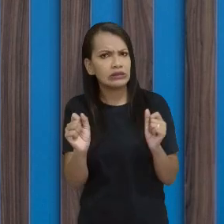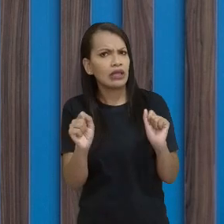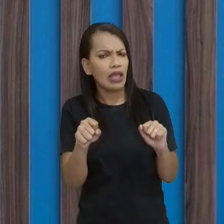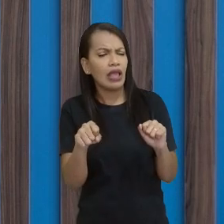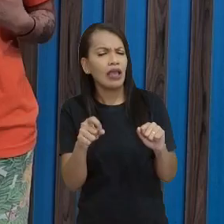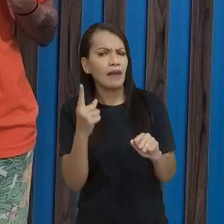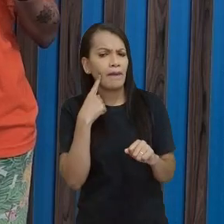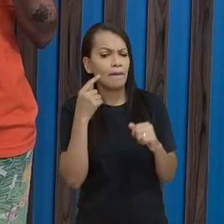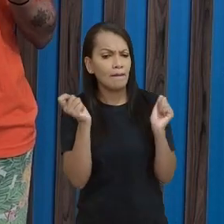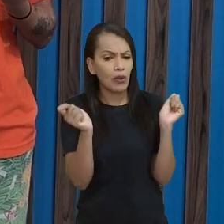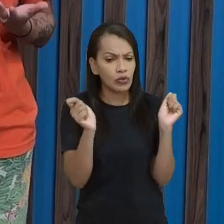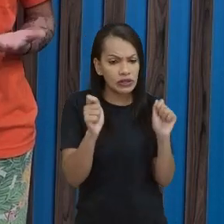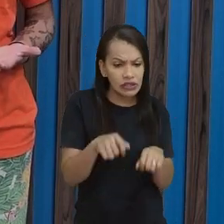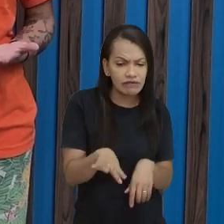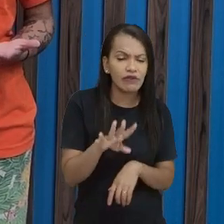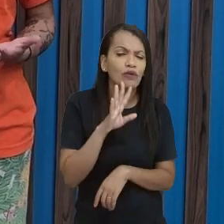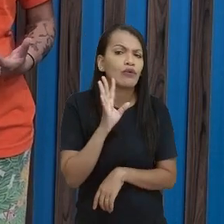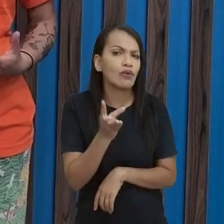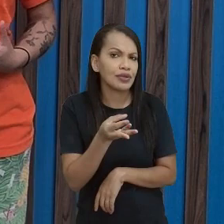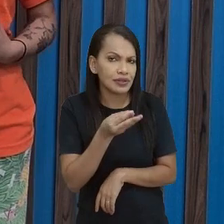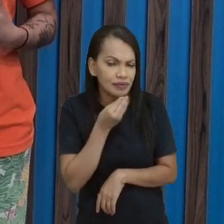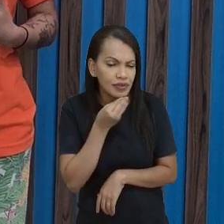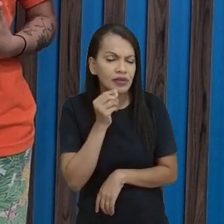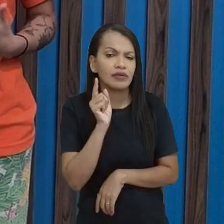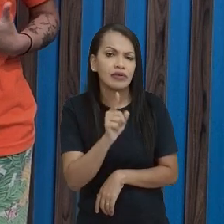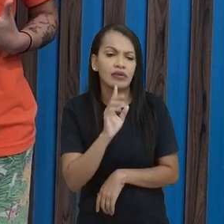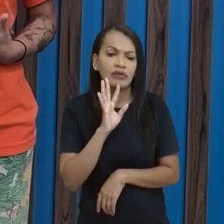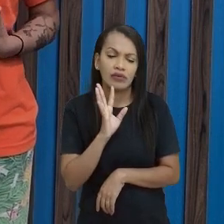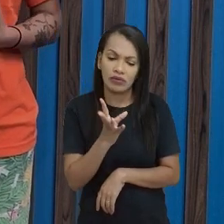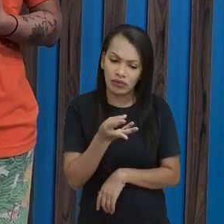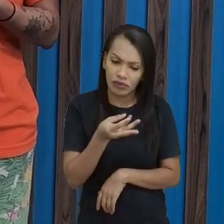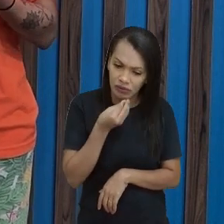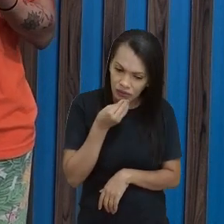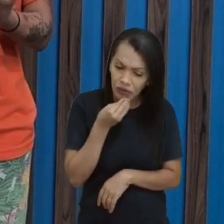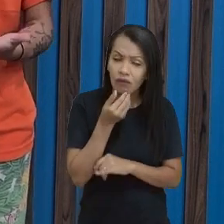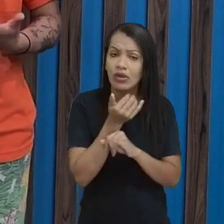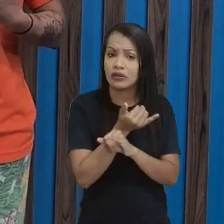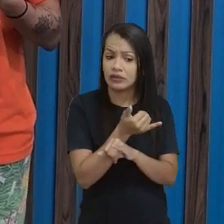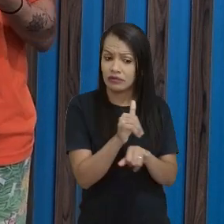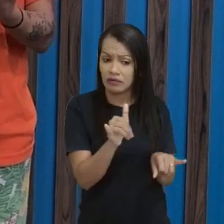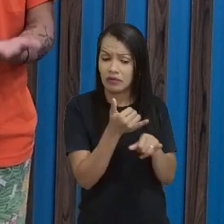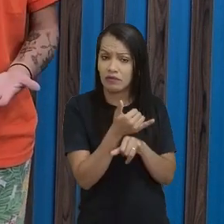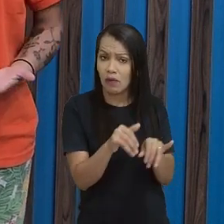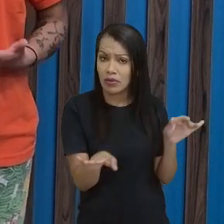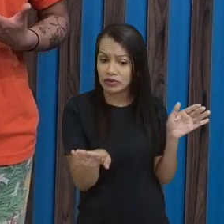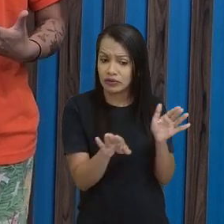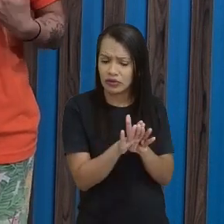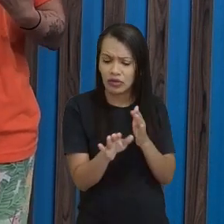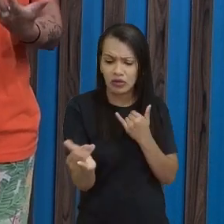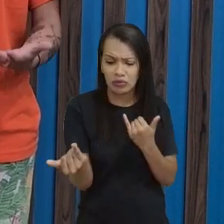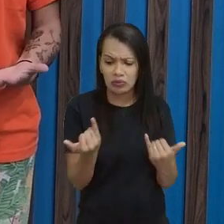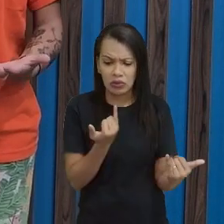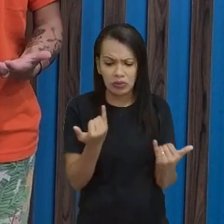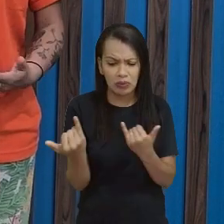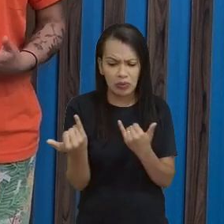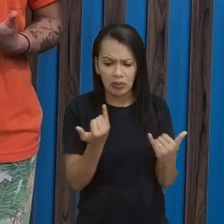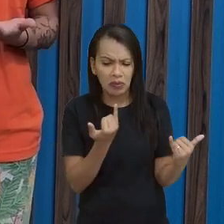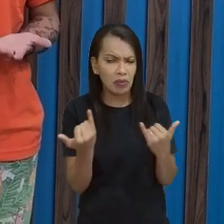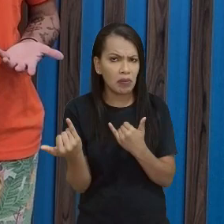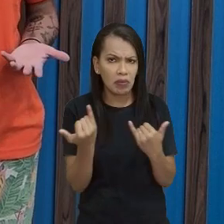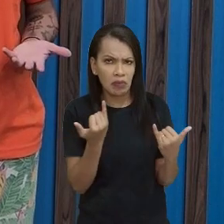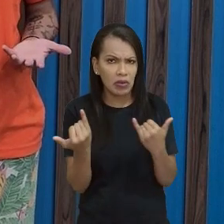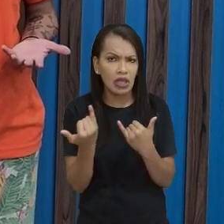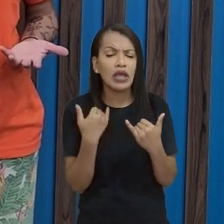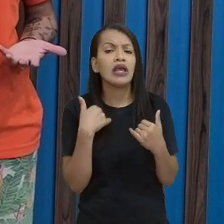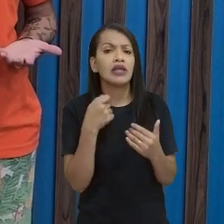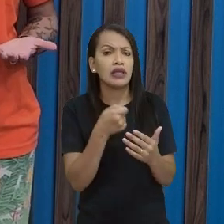a gente, a partir do conhecimento, né? A partir das informações que vão chegando, a gente se sensibilizar pelas